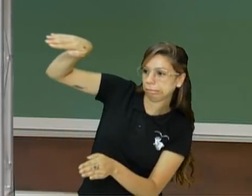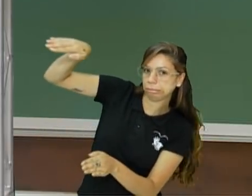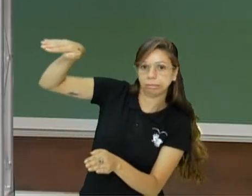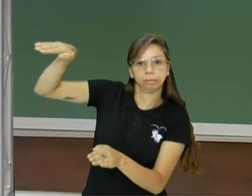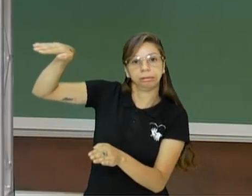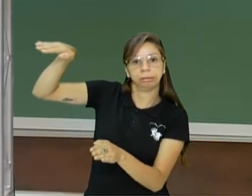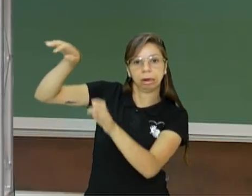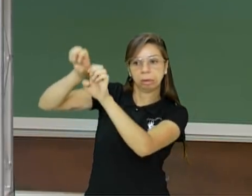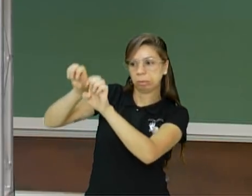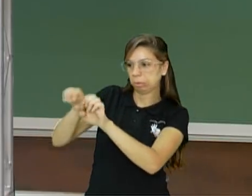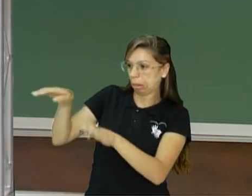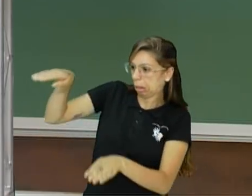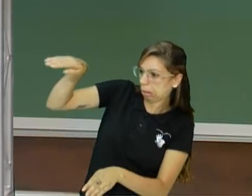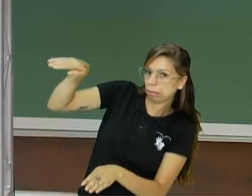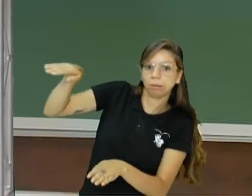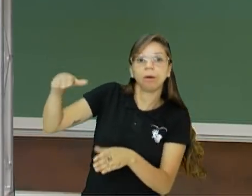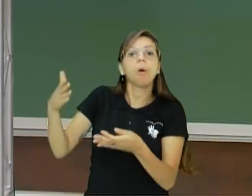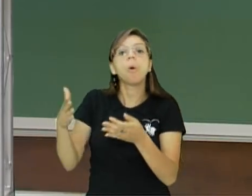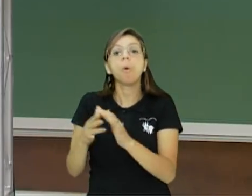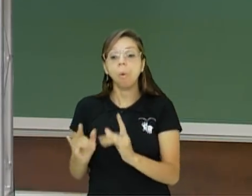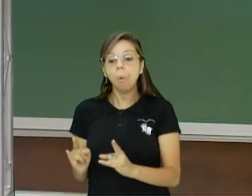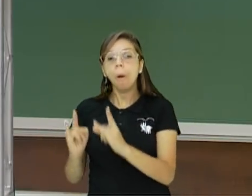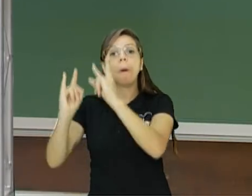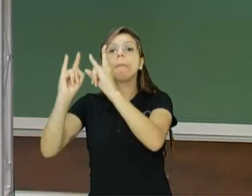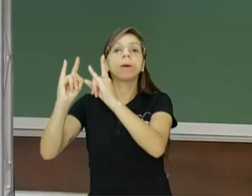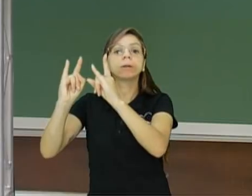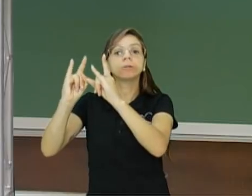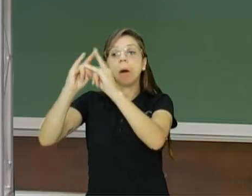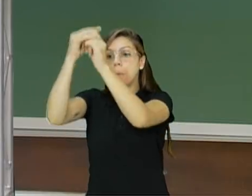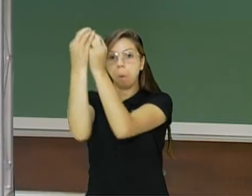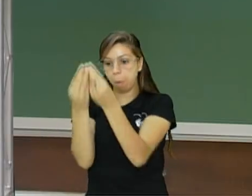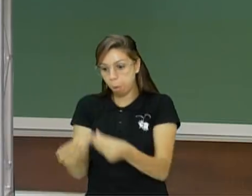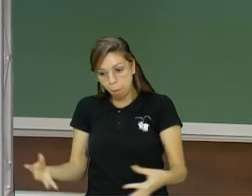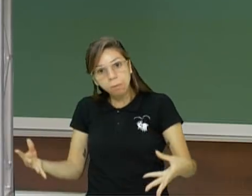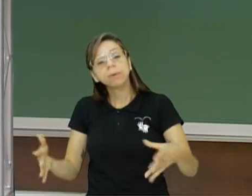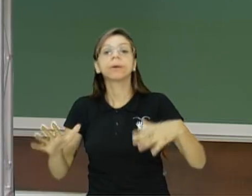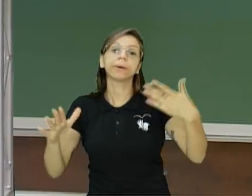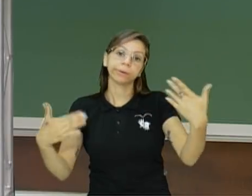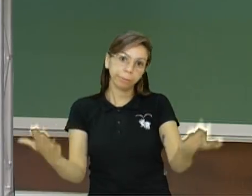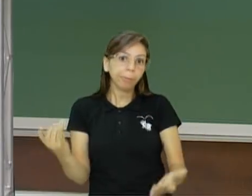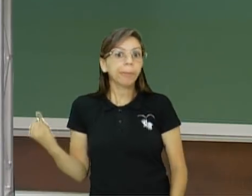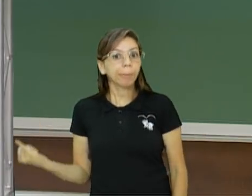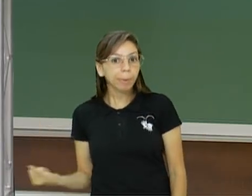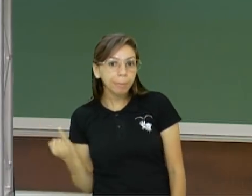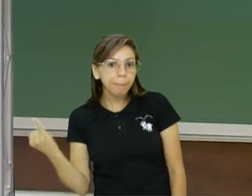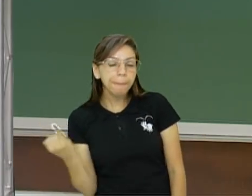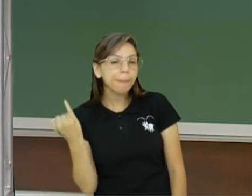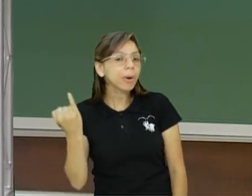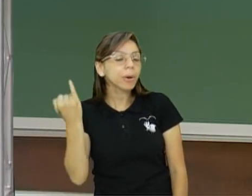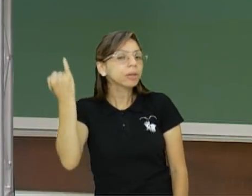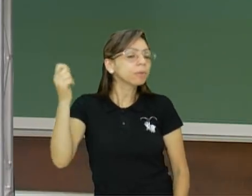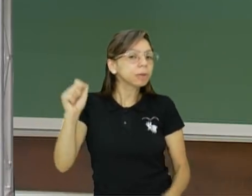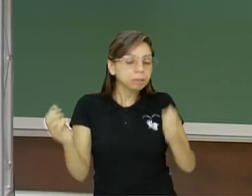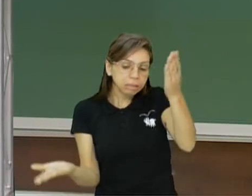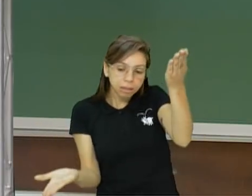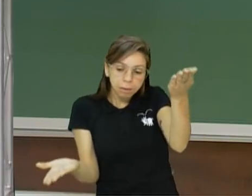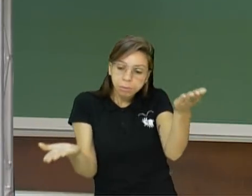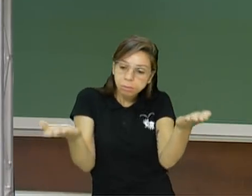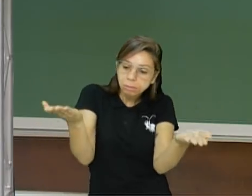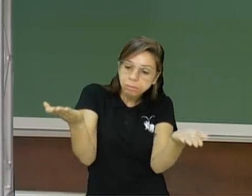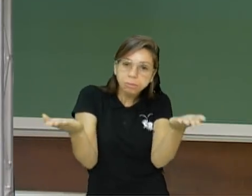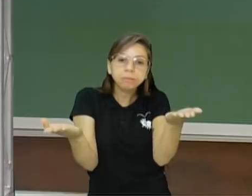estrutura, o que acontece com o prédio? Ele cai. Então, a importância de se ter as proporções